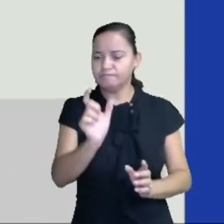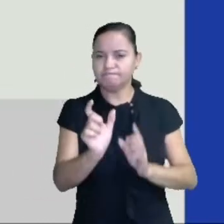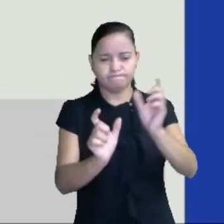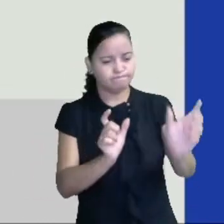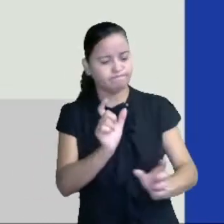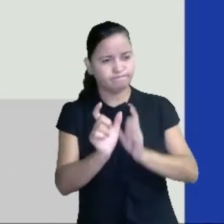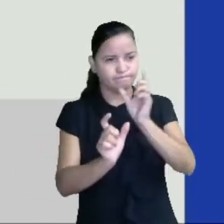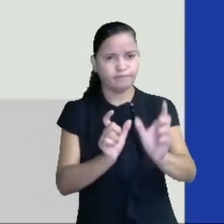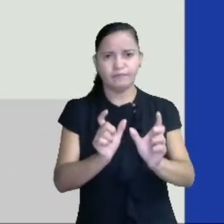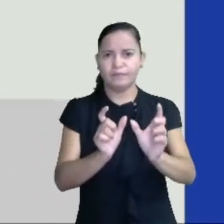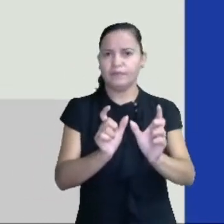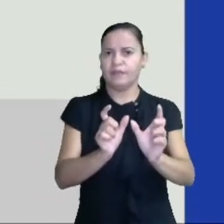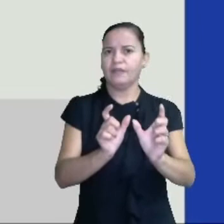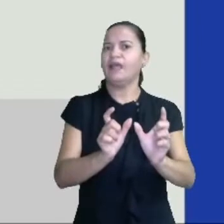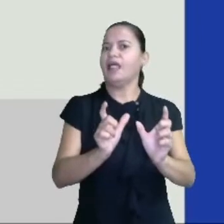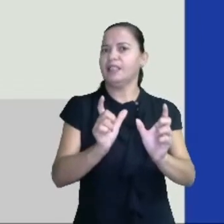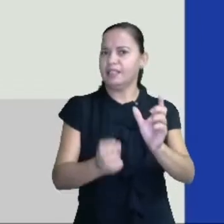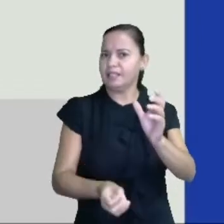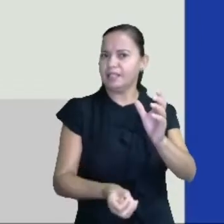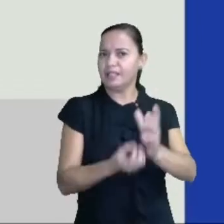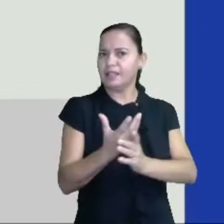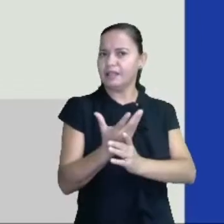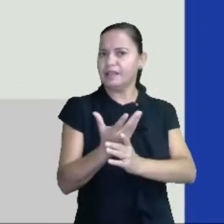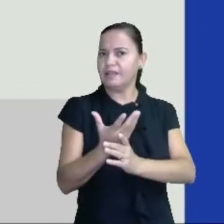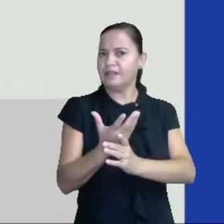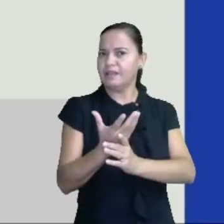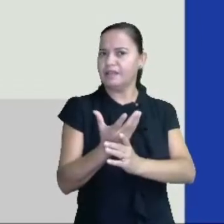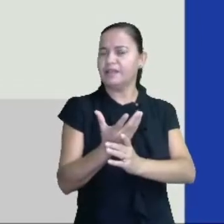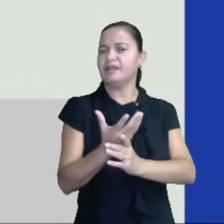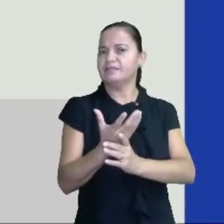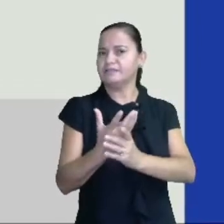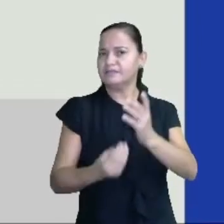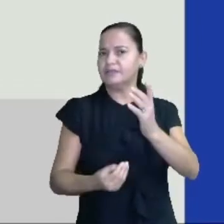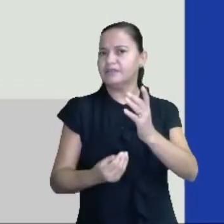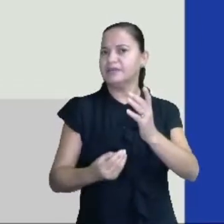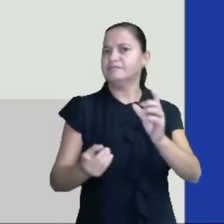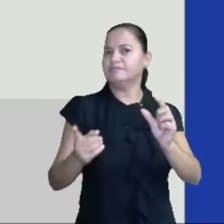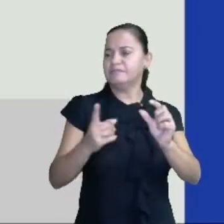renascer, nascido, nascimento e